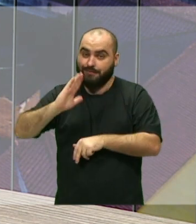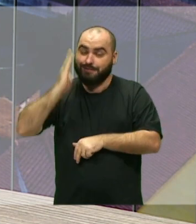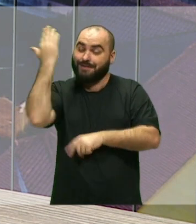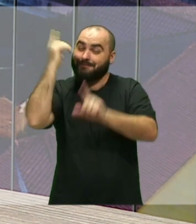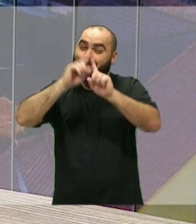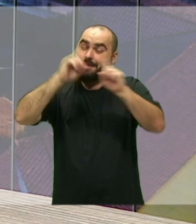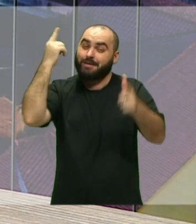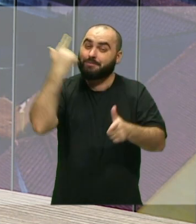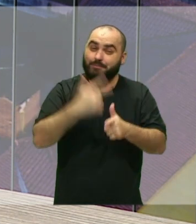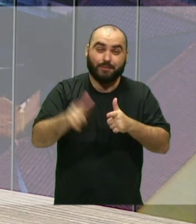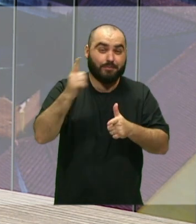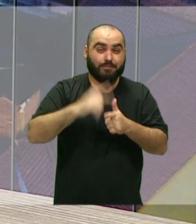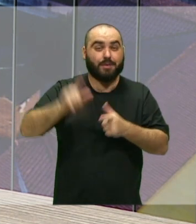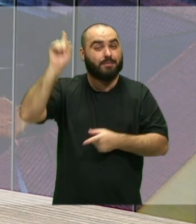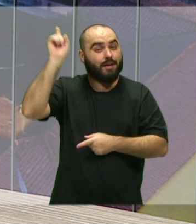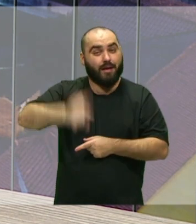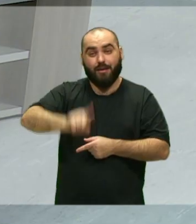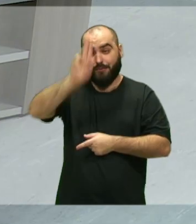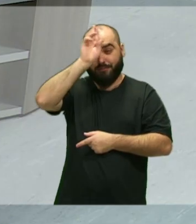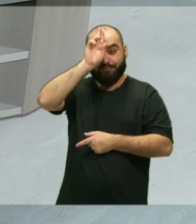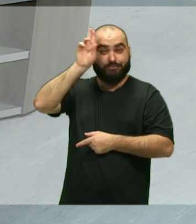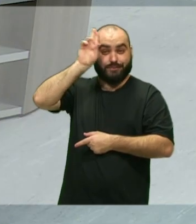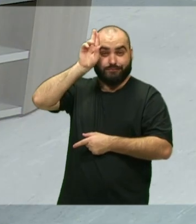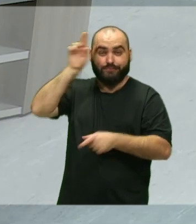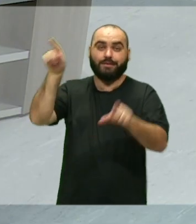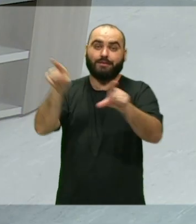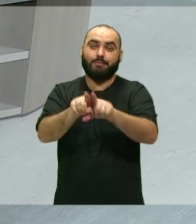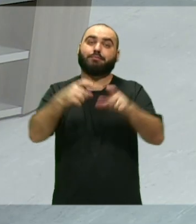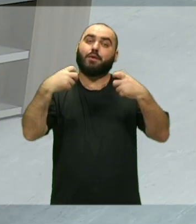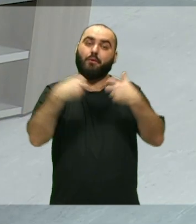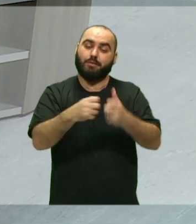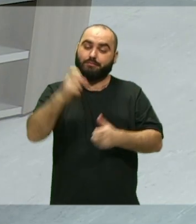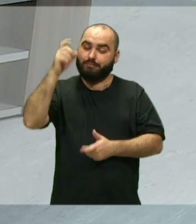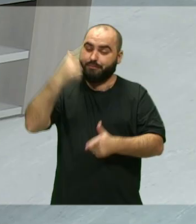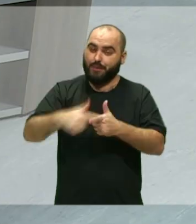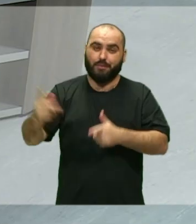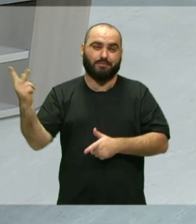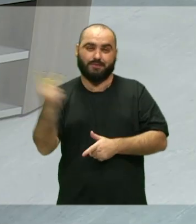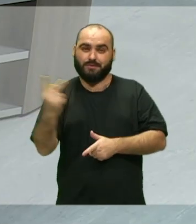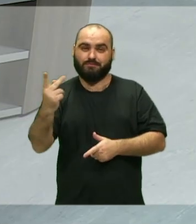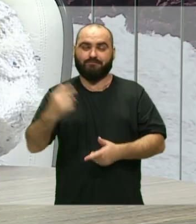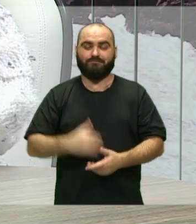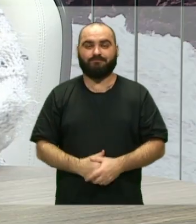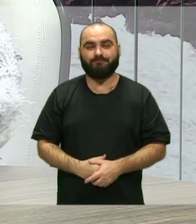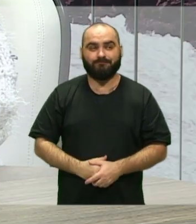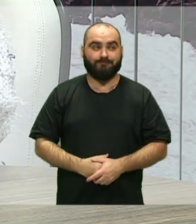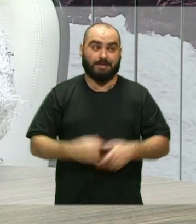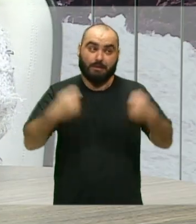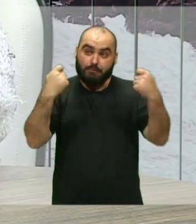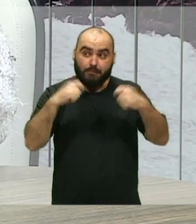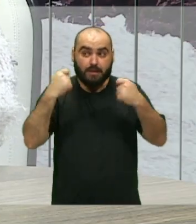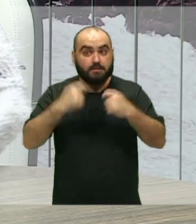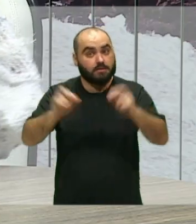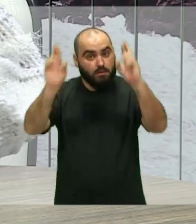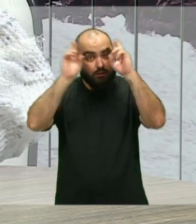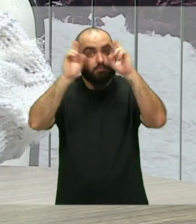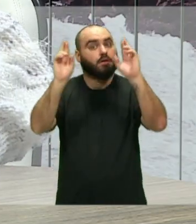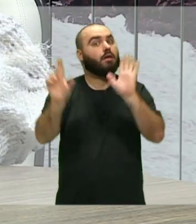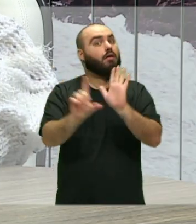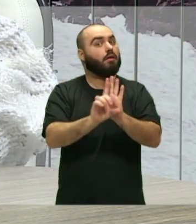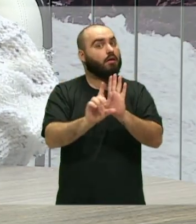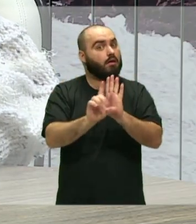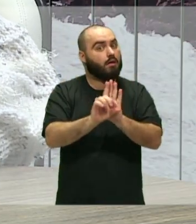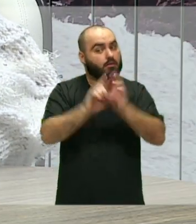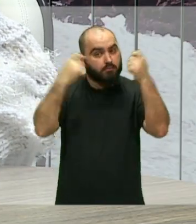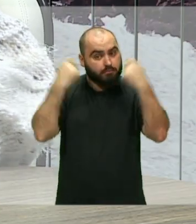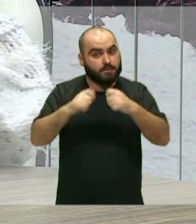a Uber e o transporte público, o grande problema. Tem que começar a cumprir a lei, né? Tem que começar a